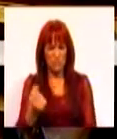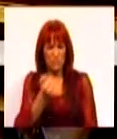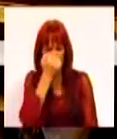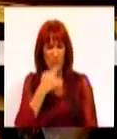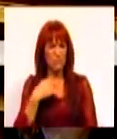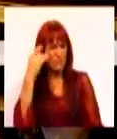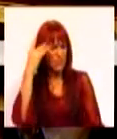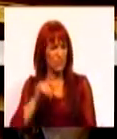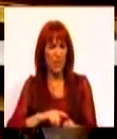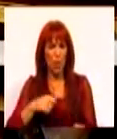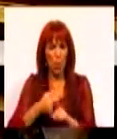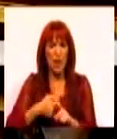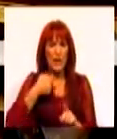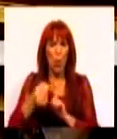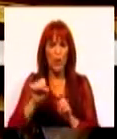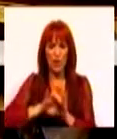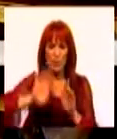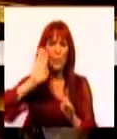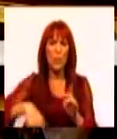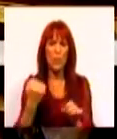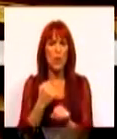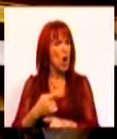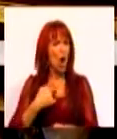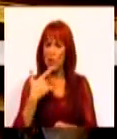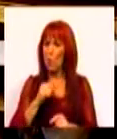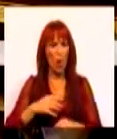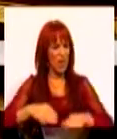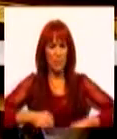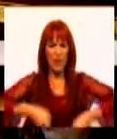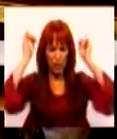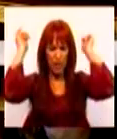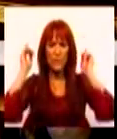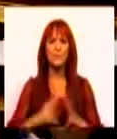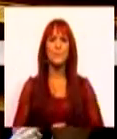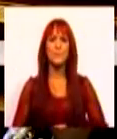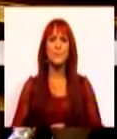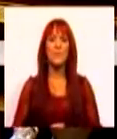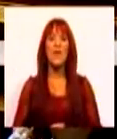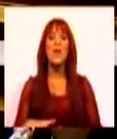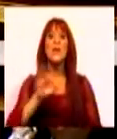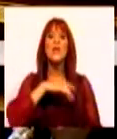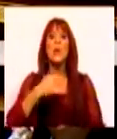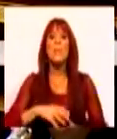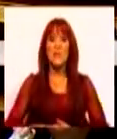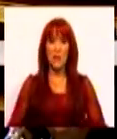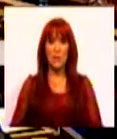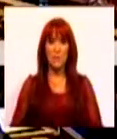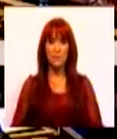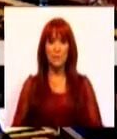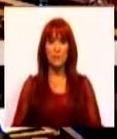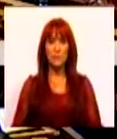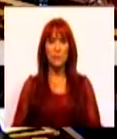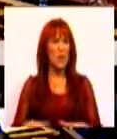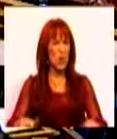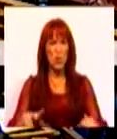defraudar o combate à precariedade e isso nós não podemos admitir. Sr. Presidente,